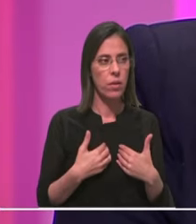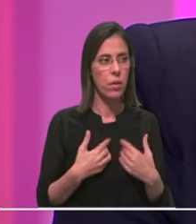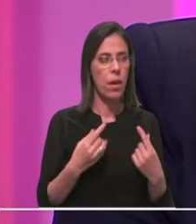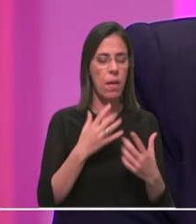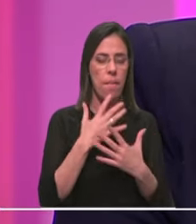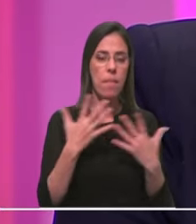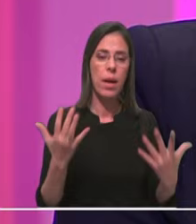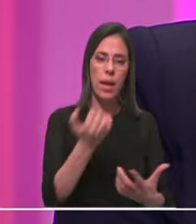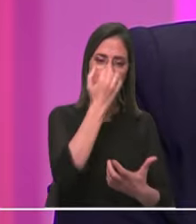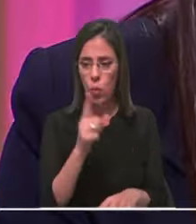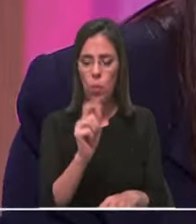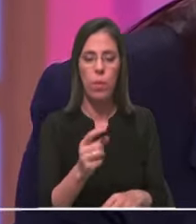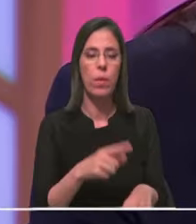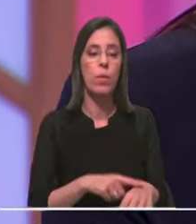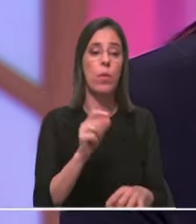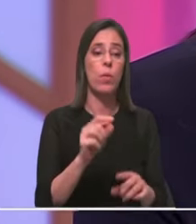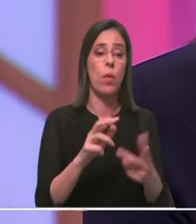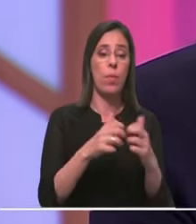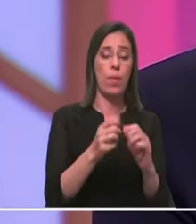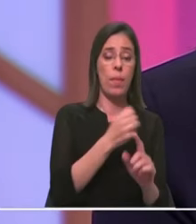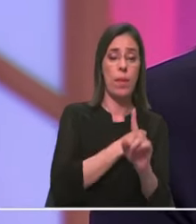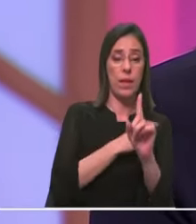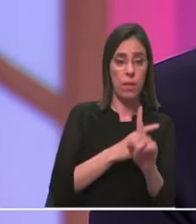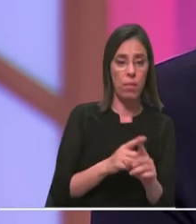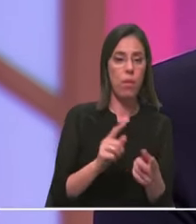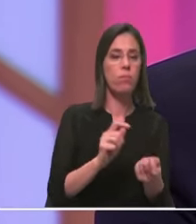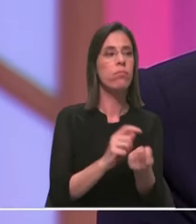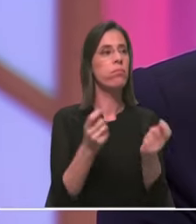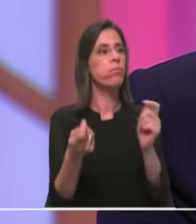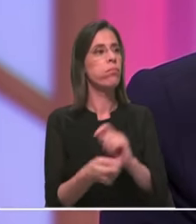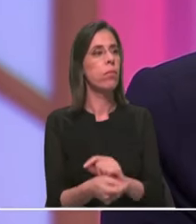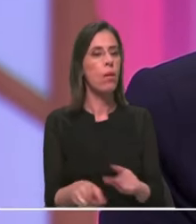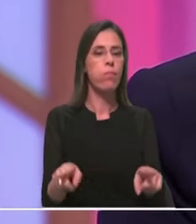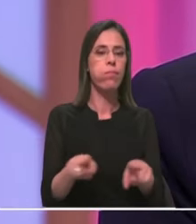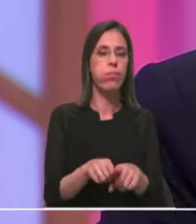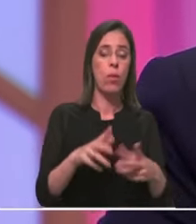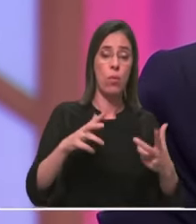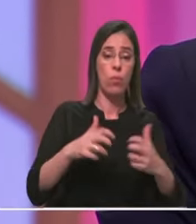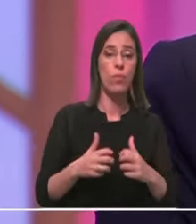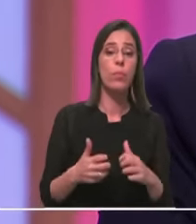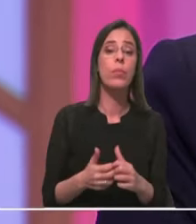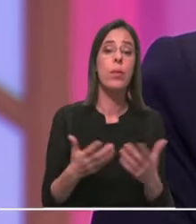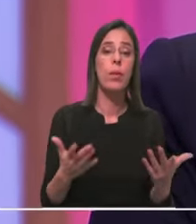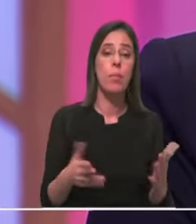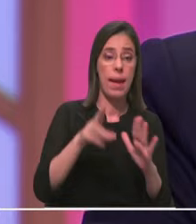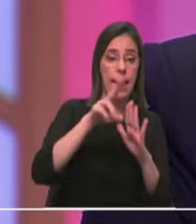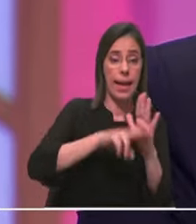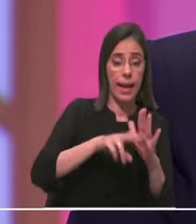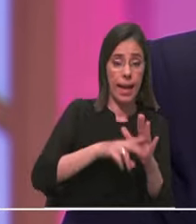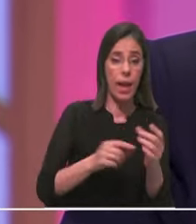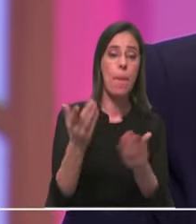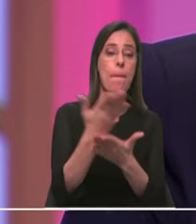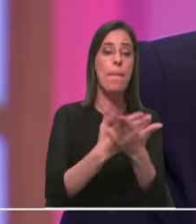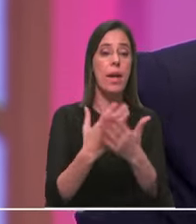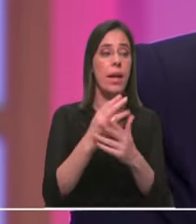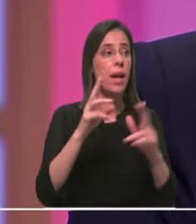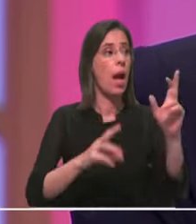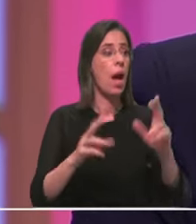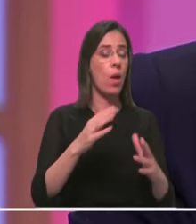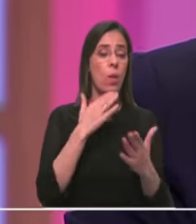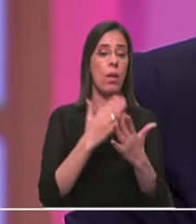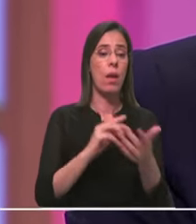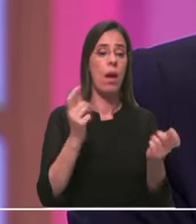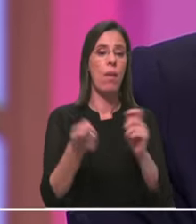uma grande desilusão a questão é que o problema da Habitação se transformou também num problema das regras do do mercado eou